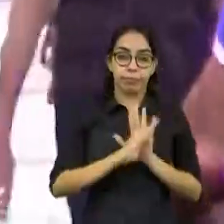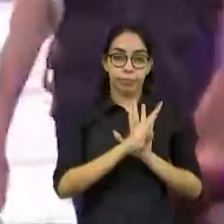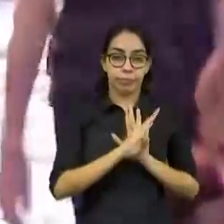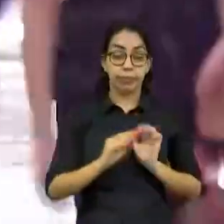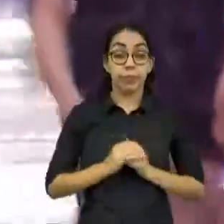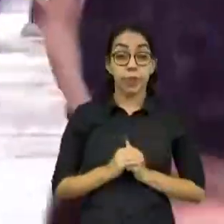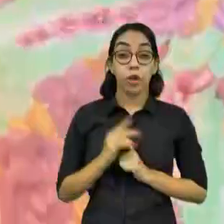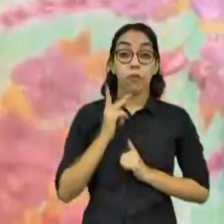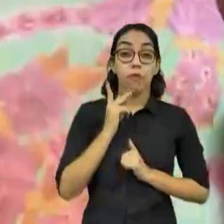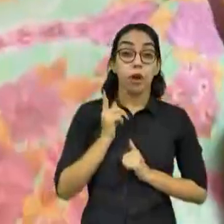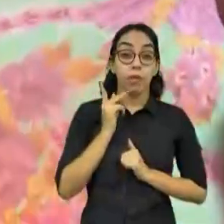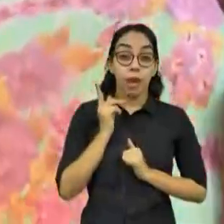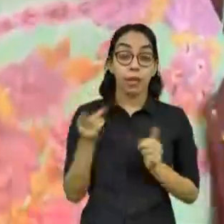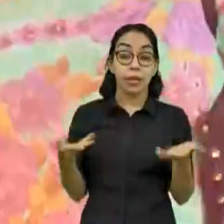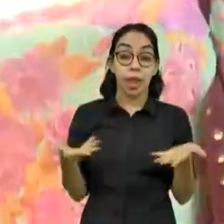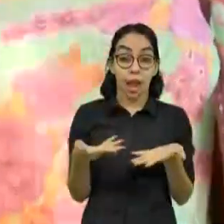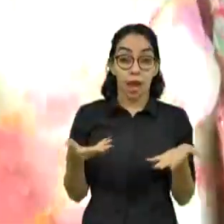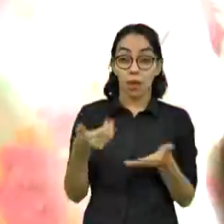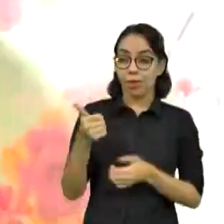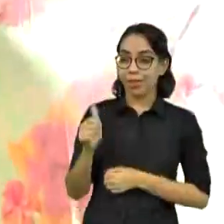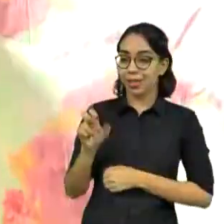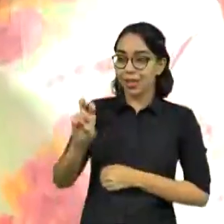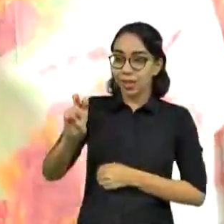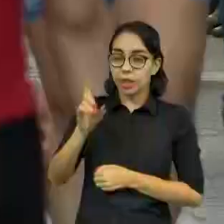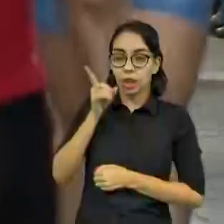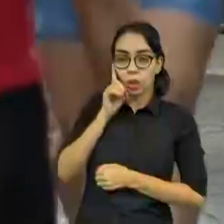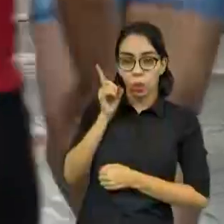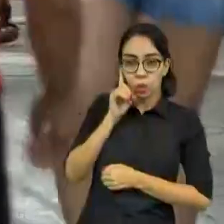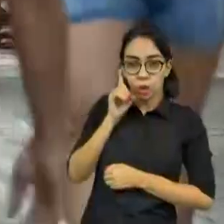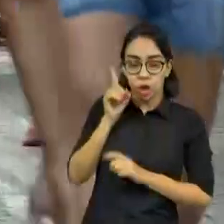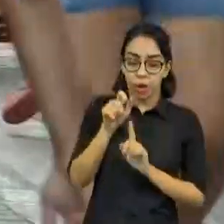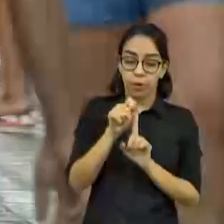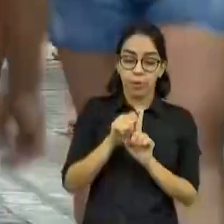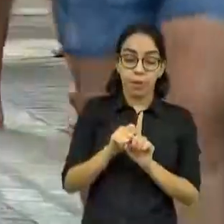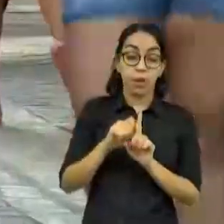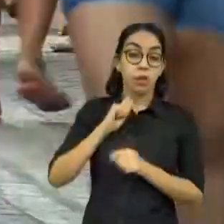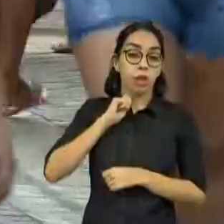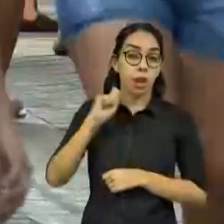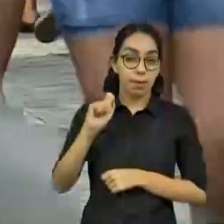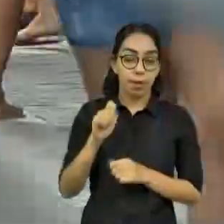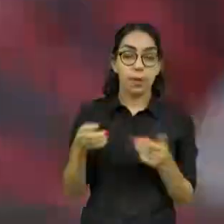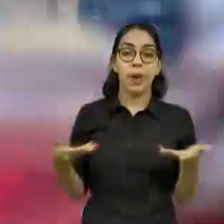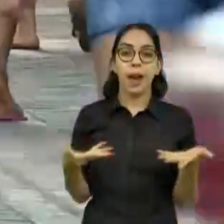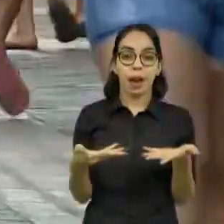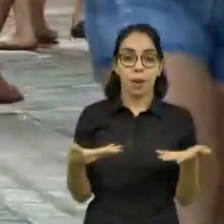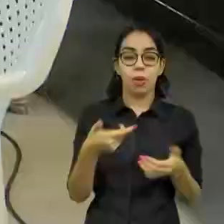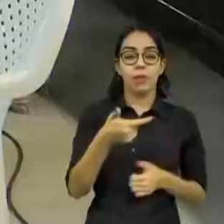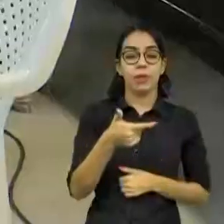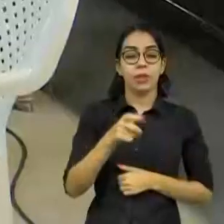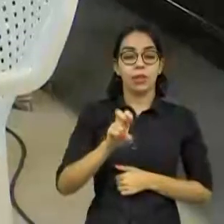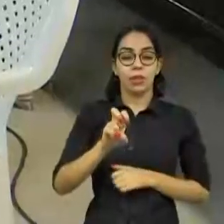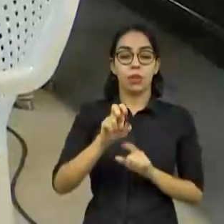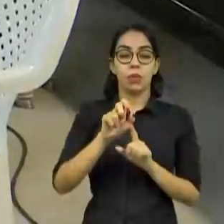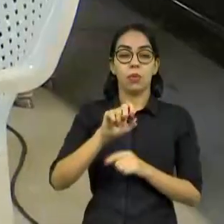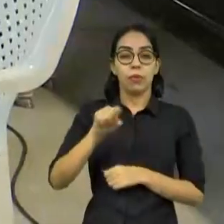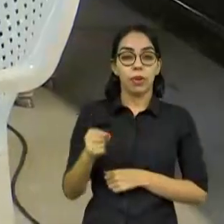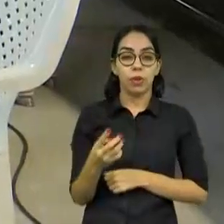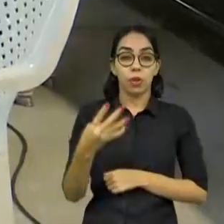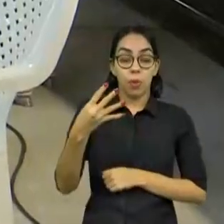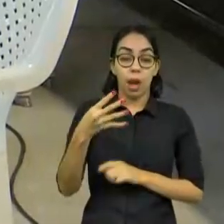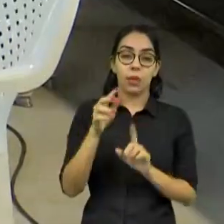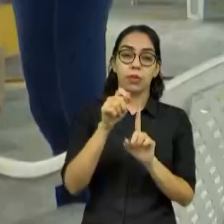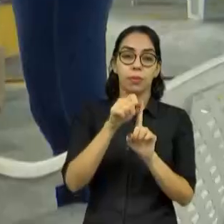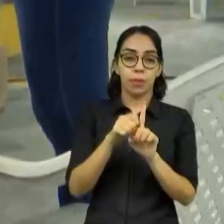casos passou de 15 confirmações por dia em abril para 25,4 em maio. Para conter o avanço